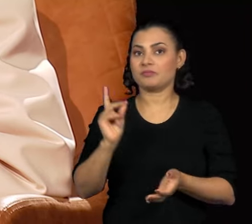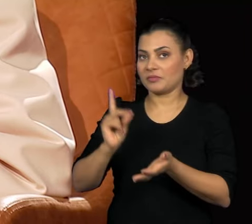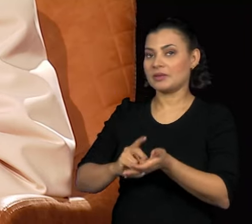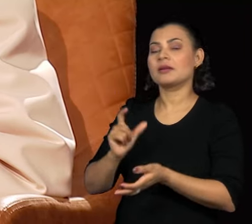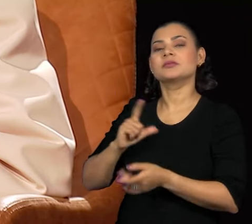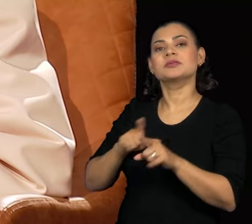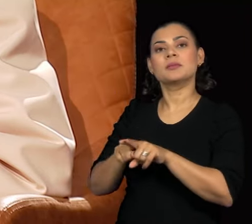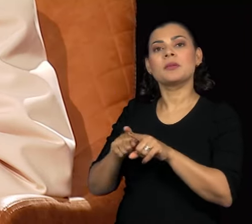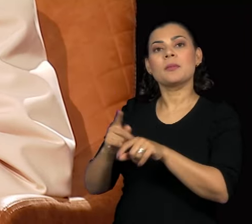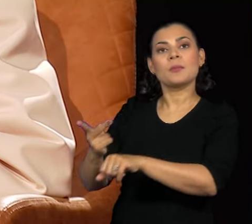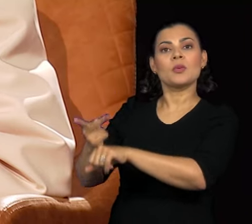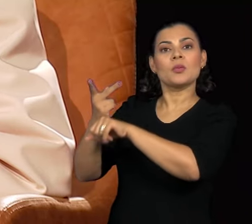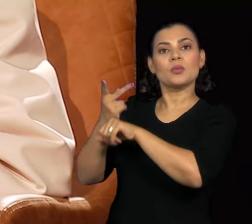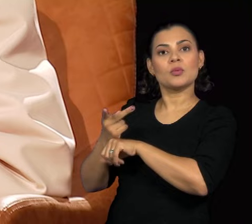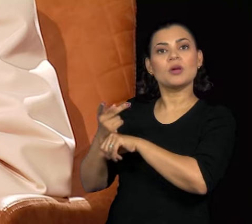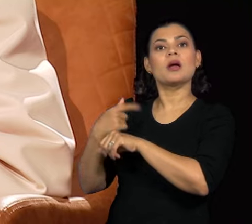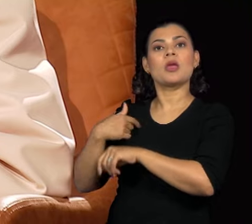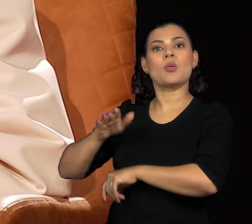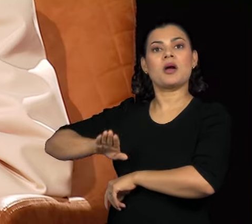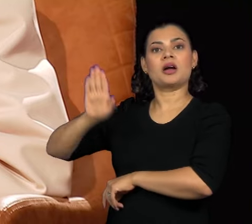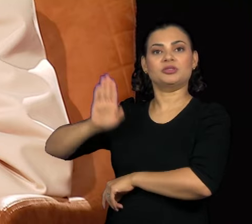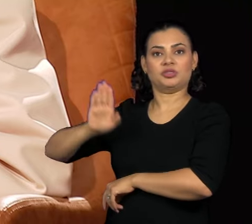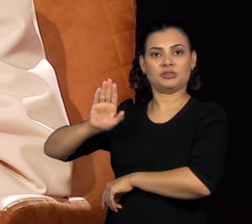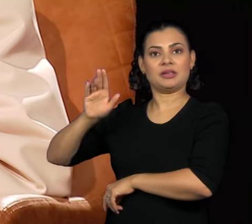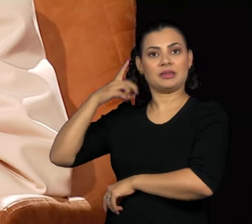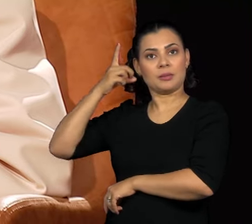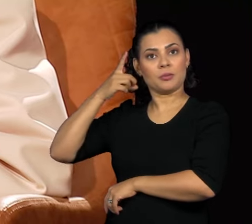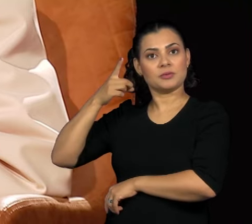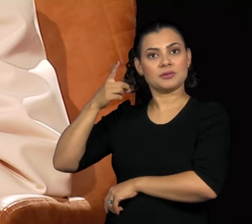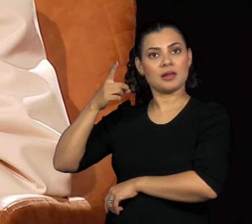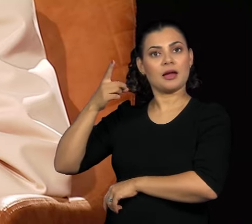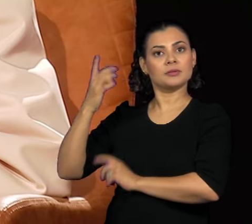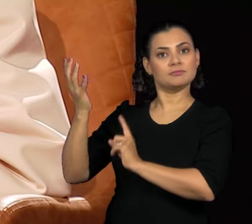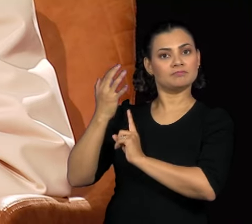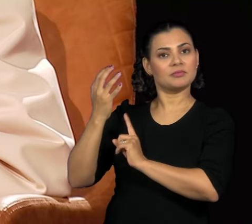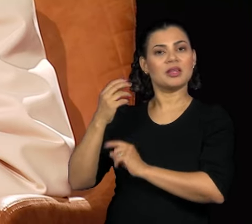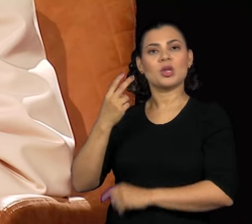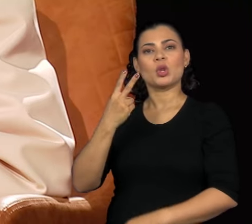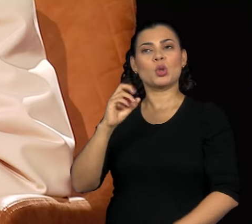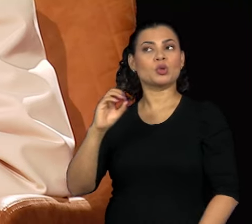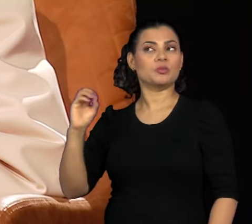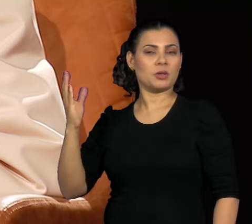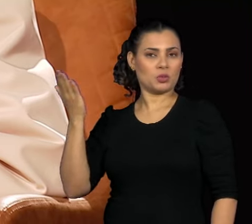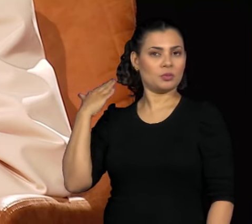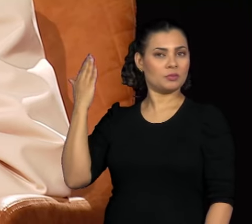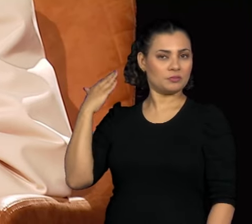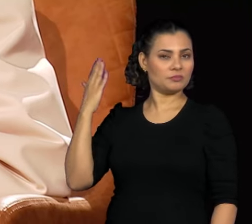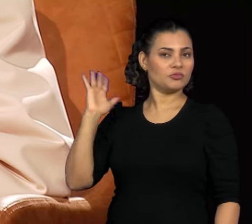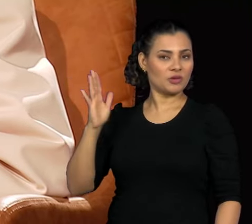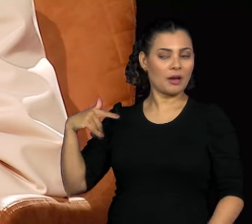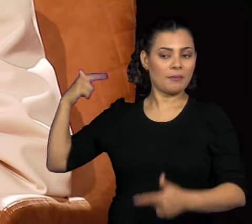tinham procurado ele para que eu fosse candidata a deputada, isso em 2000, né?